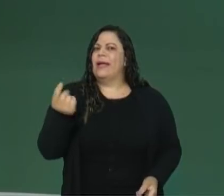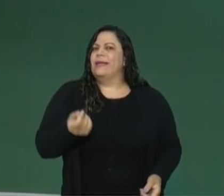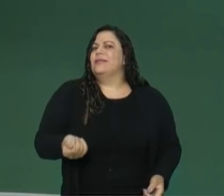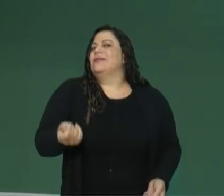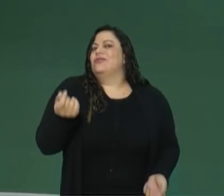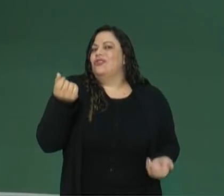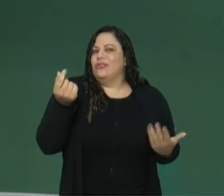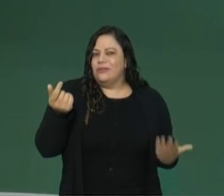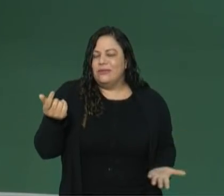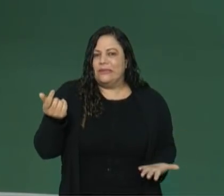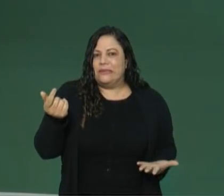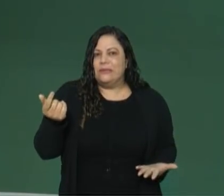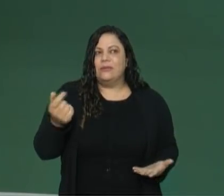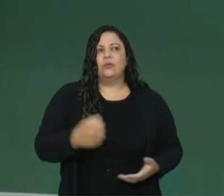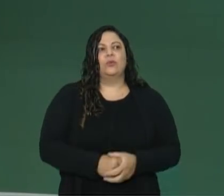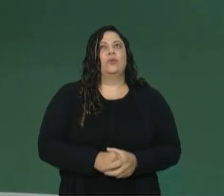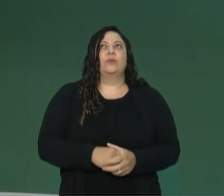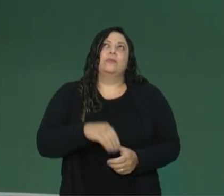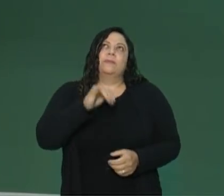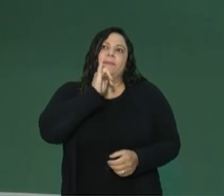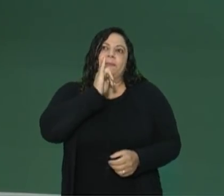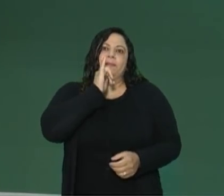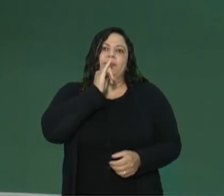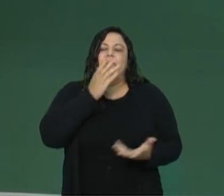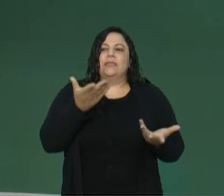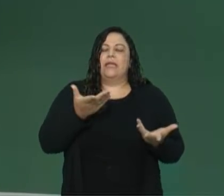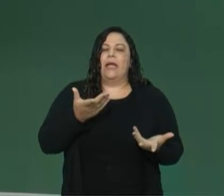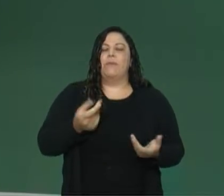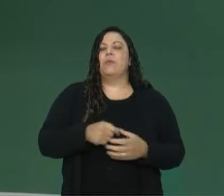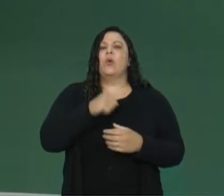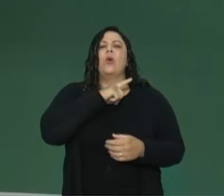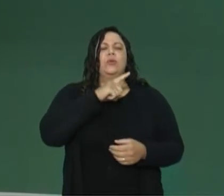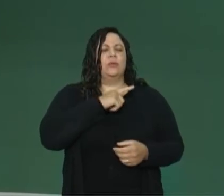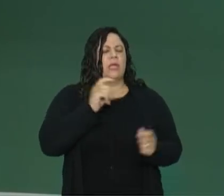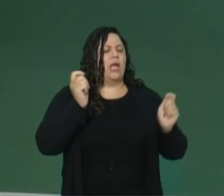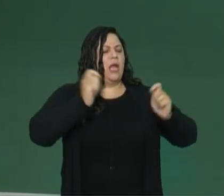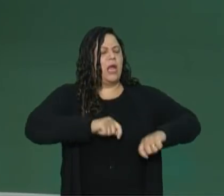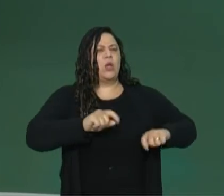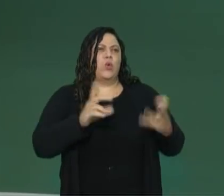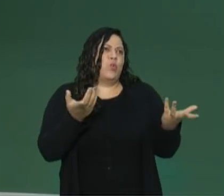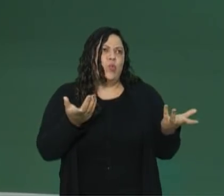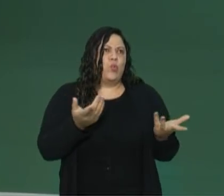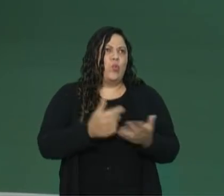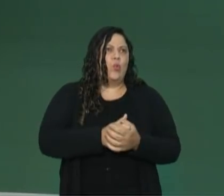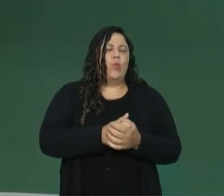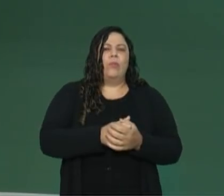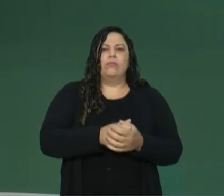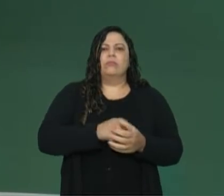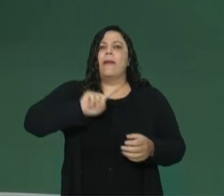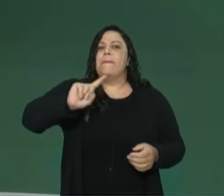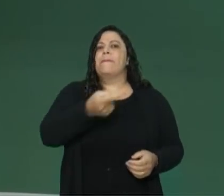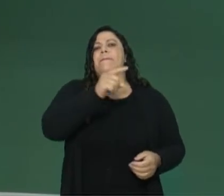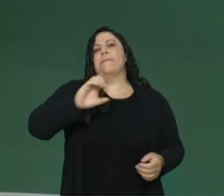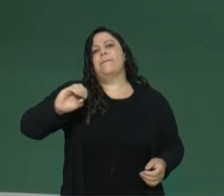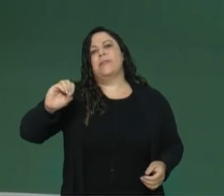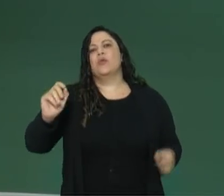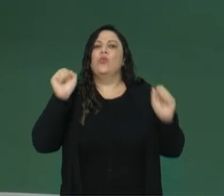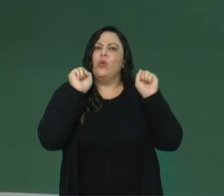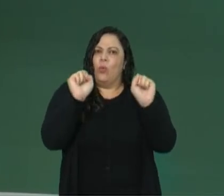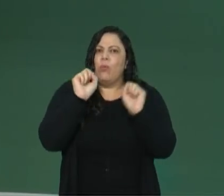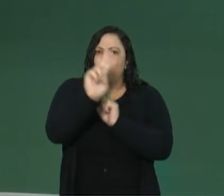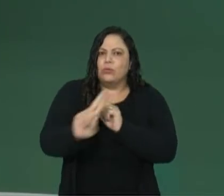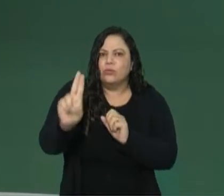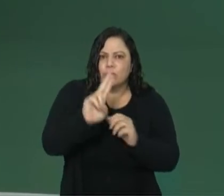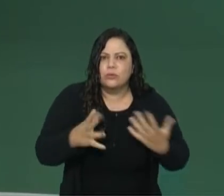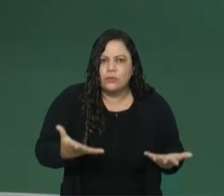gente tem eu tenho um limite, sei lá, de tantos R$1.000 no cartão. Eu tenho todo esse dinheiro?